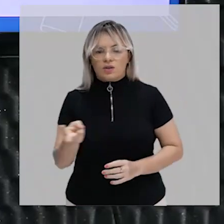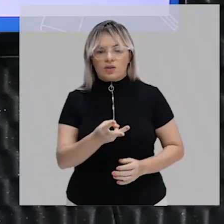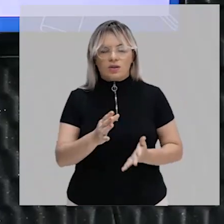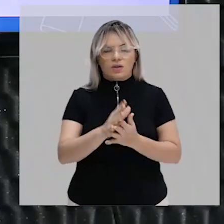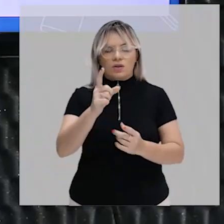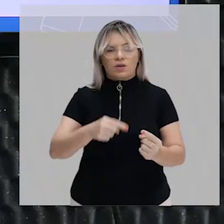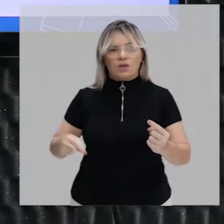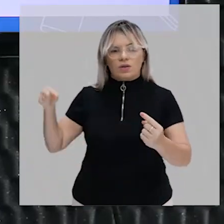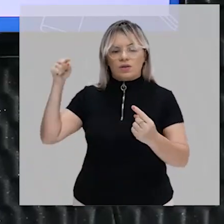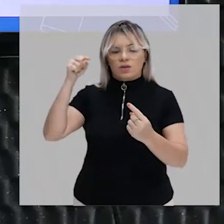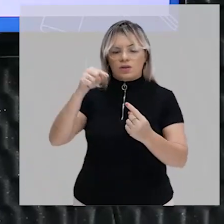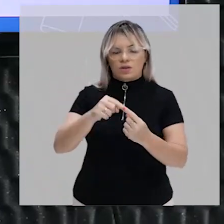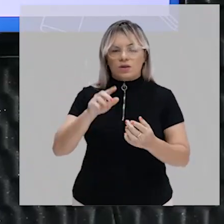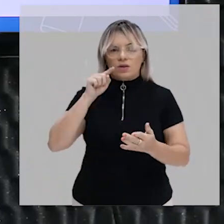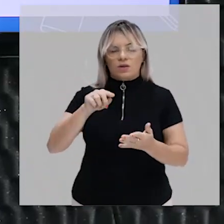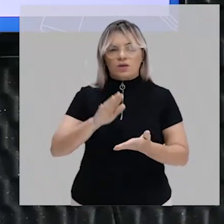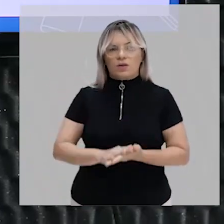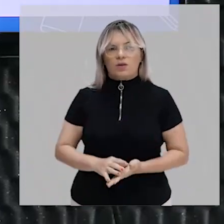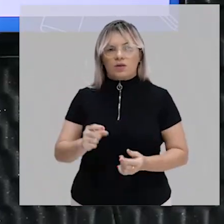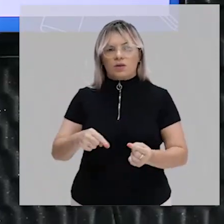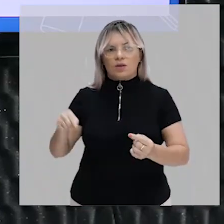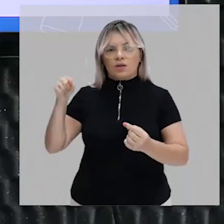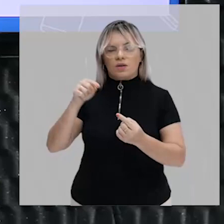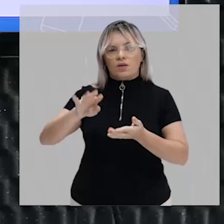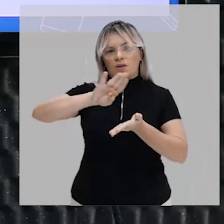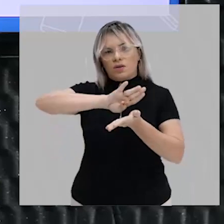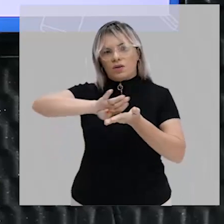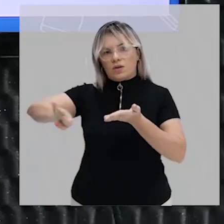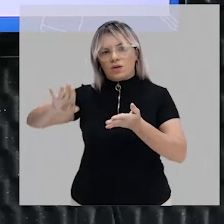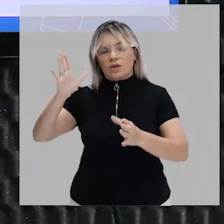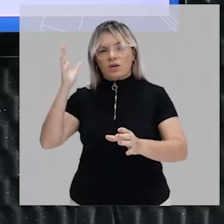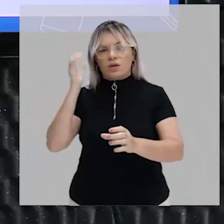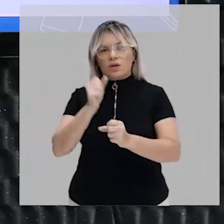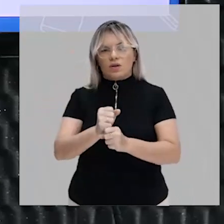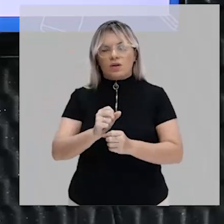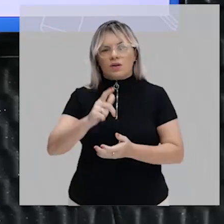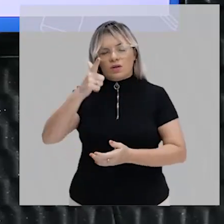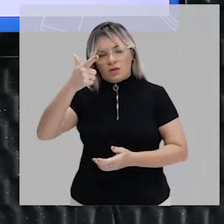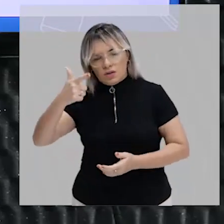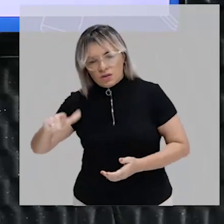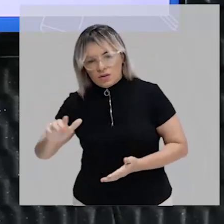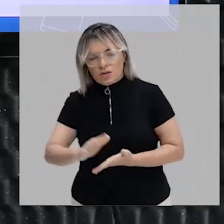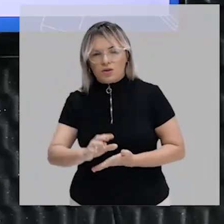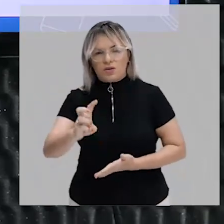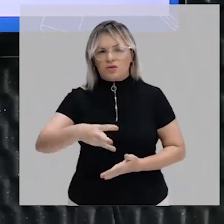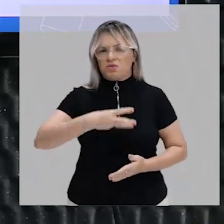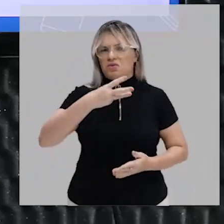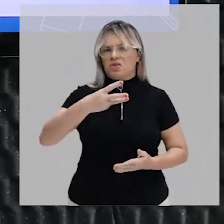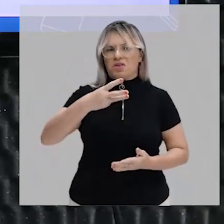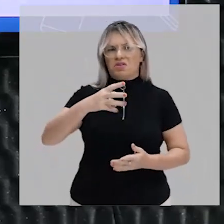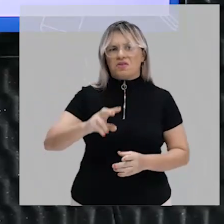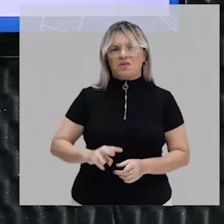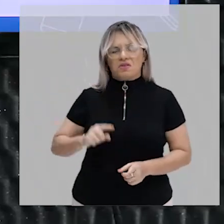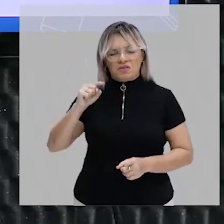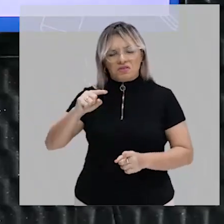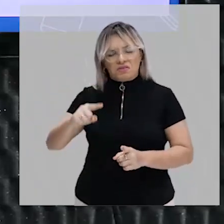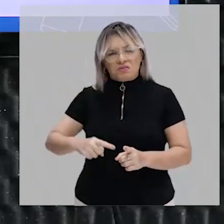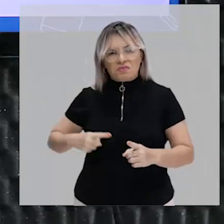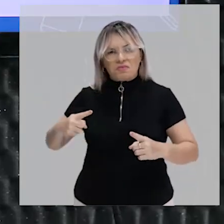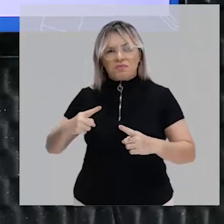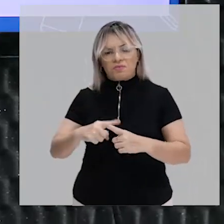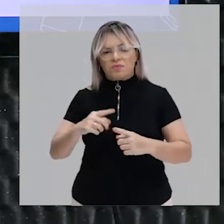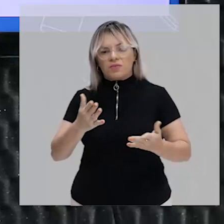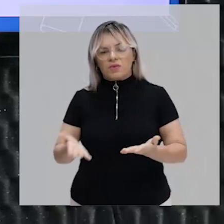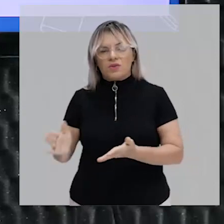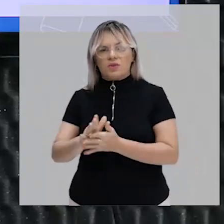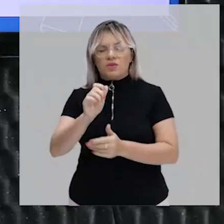é sempre eliminar as contas, ou em duplicidade, ou de três vezes, enfim, tá? Então, nesse caso aqui,